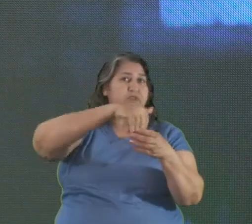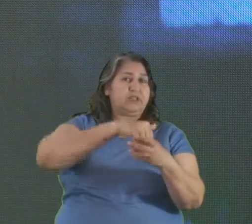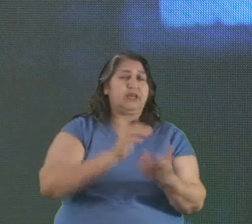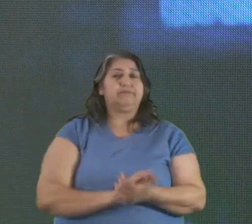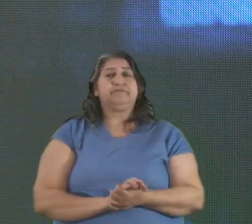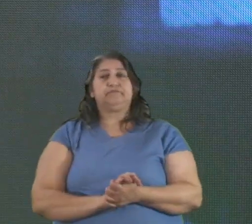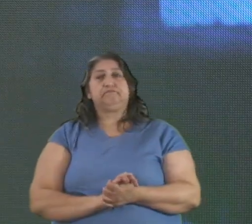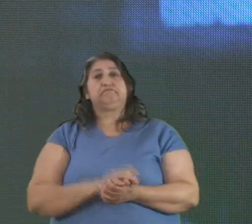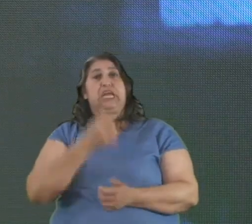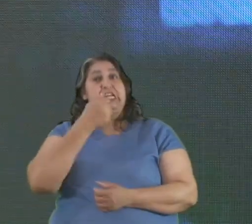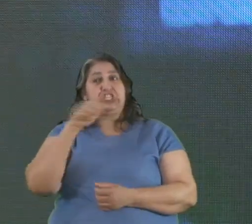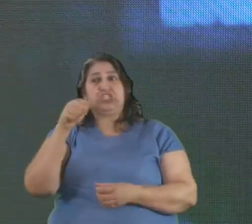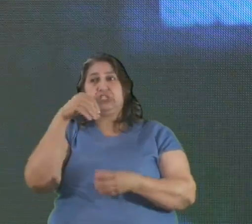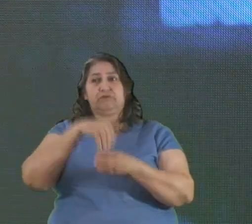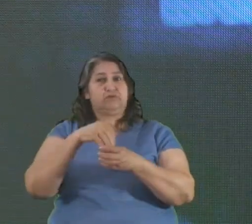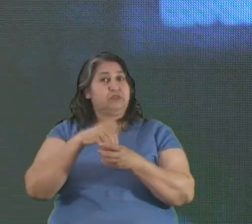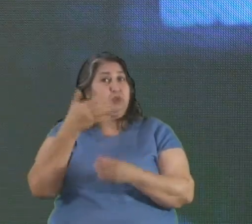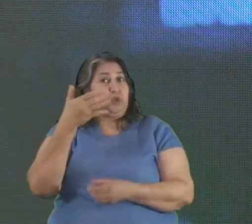Argentina.